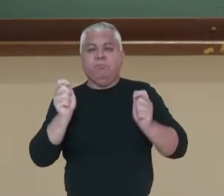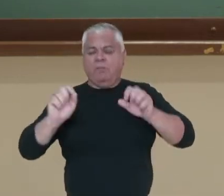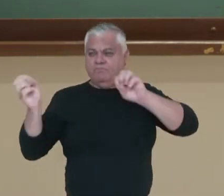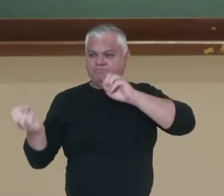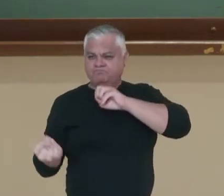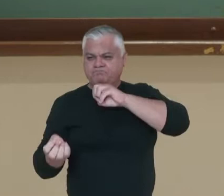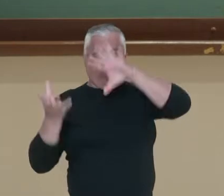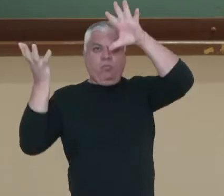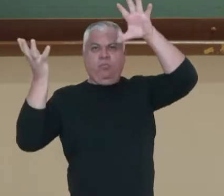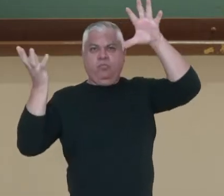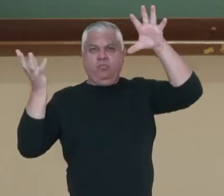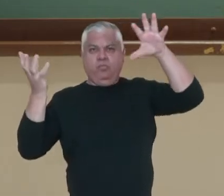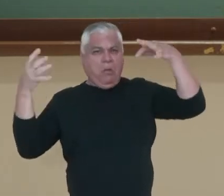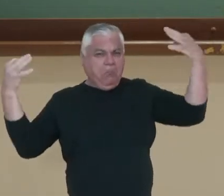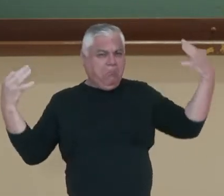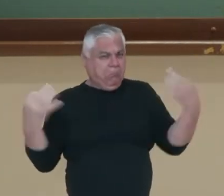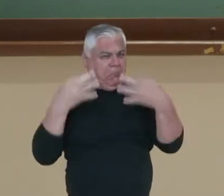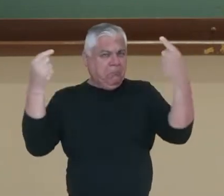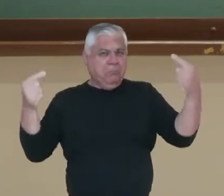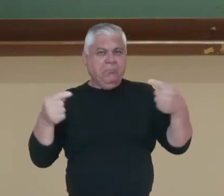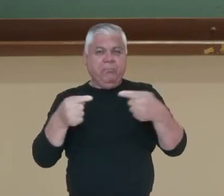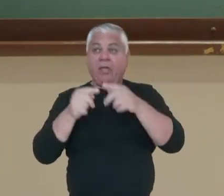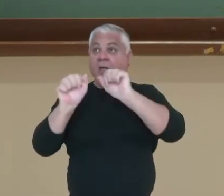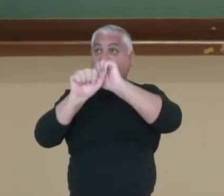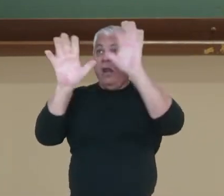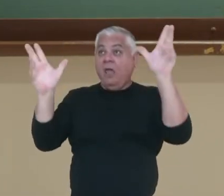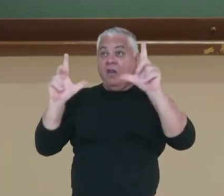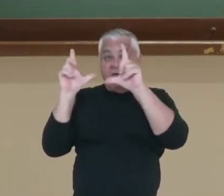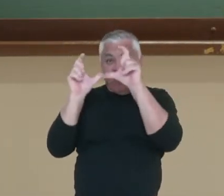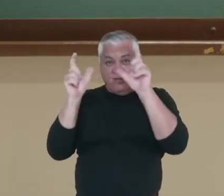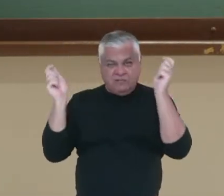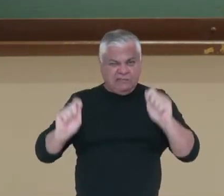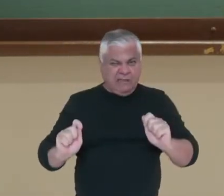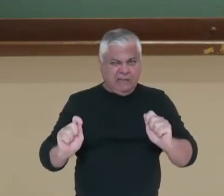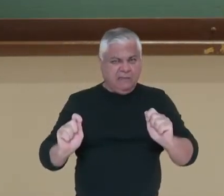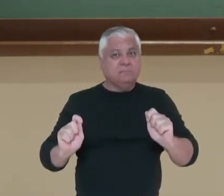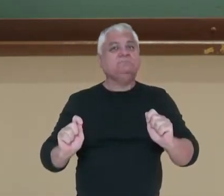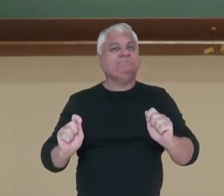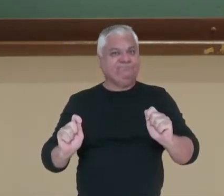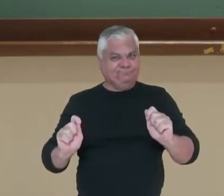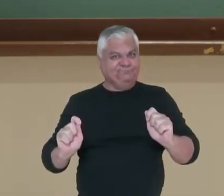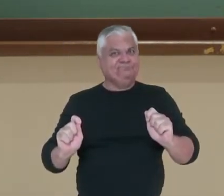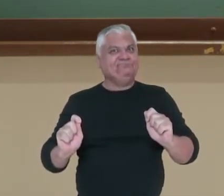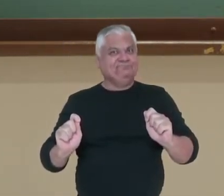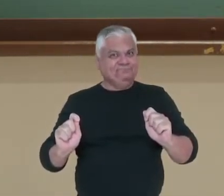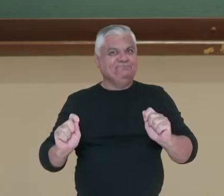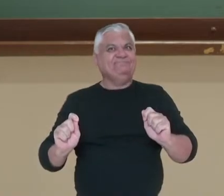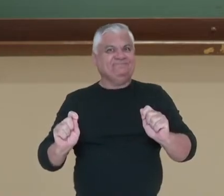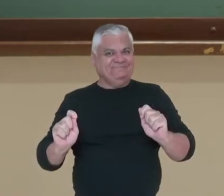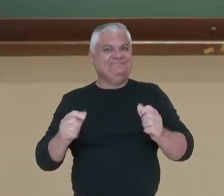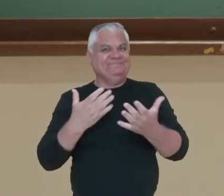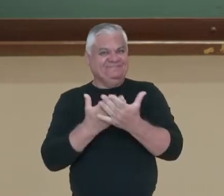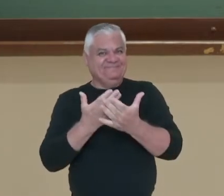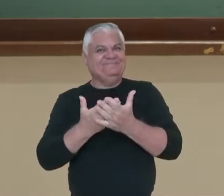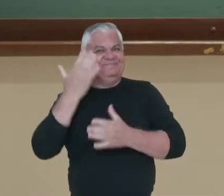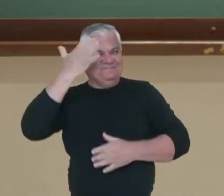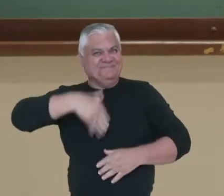magicamente numa coisa bem definida, como fosse quase que fotográfica? Essa aula vai comprovar que pode acontecer isso sim. Vamos em